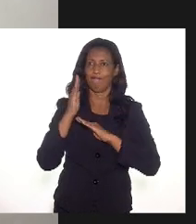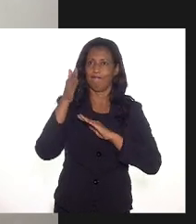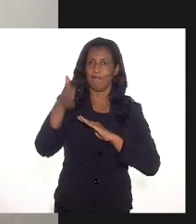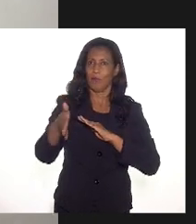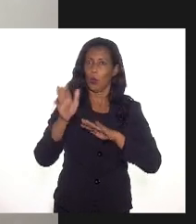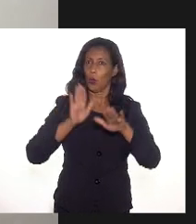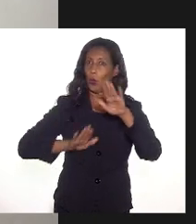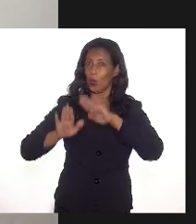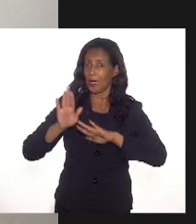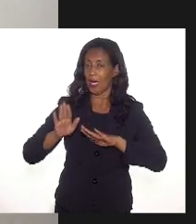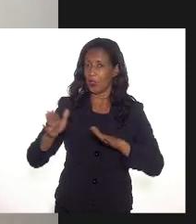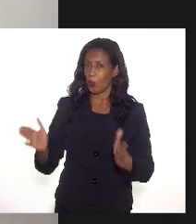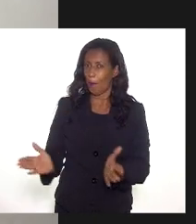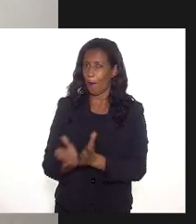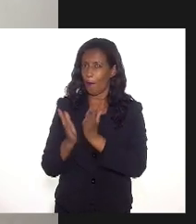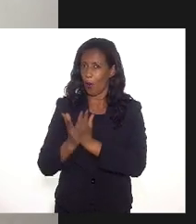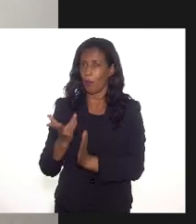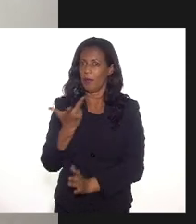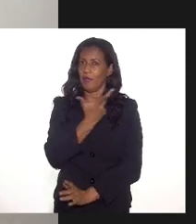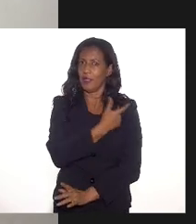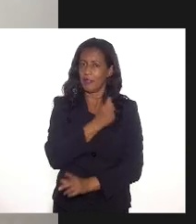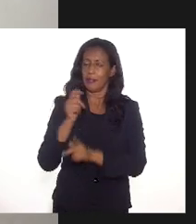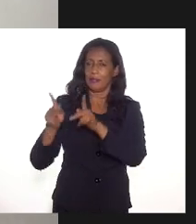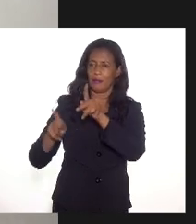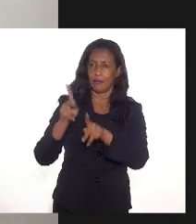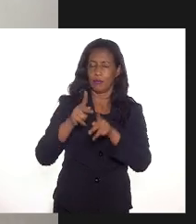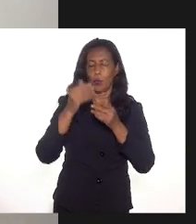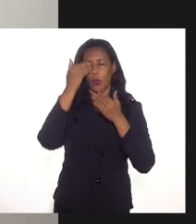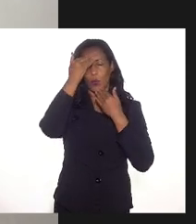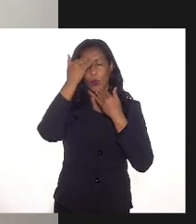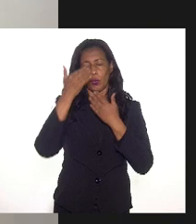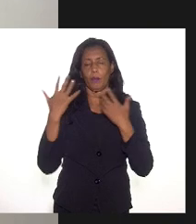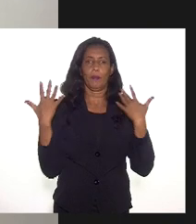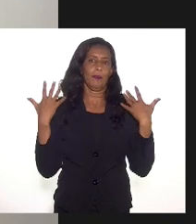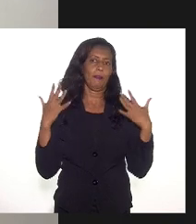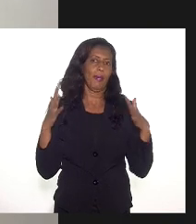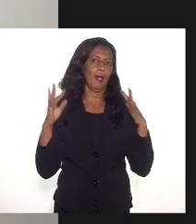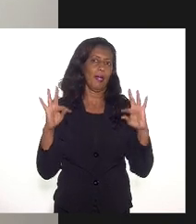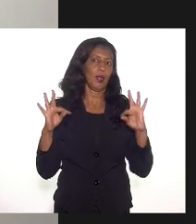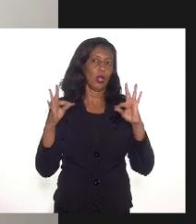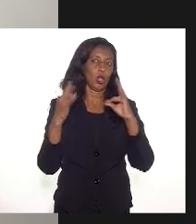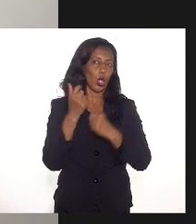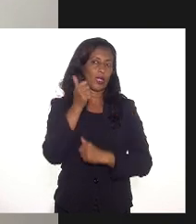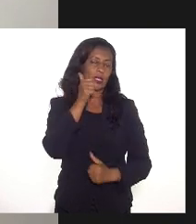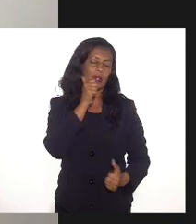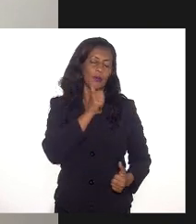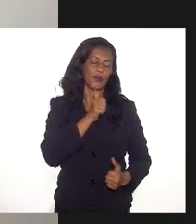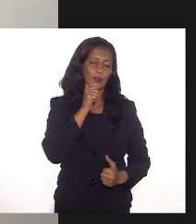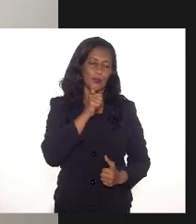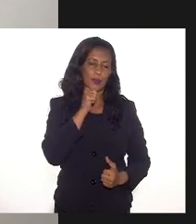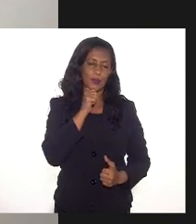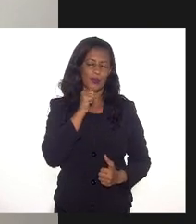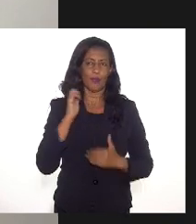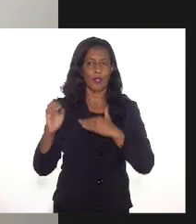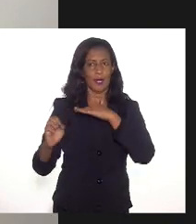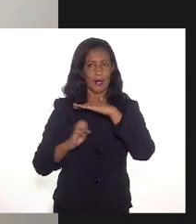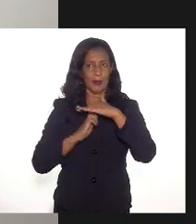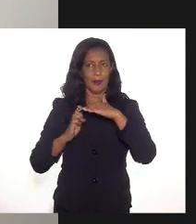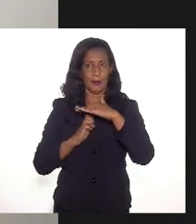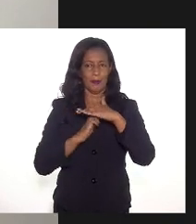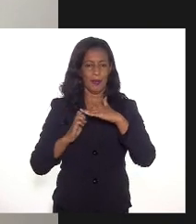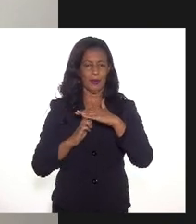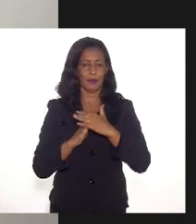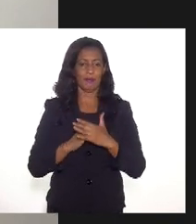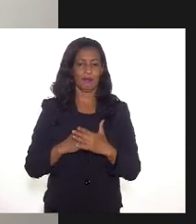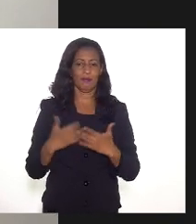cuidar do mais pobre e vacinar toda a nossa população. Muito obrigado e parabéns a todas as mulheres empreendedoras, saudando